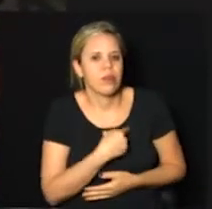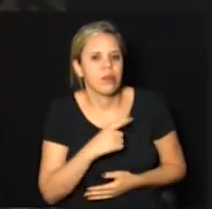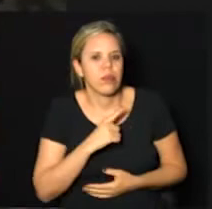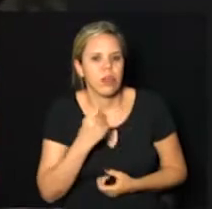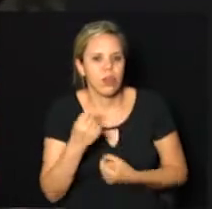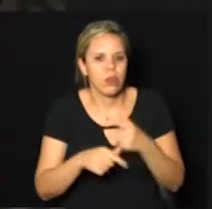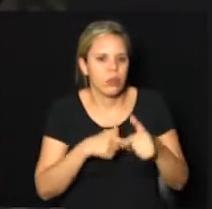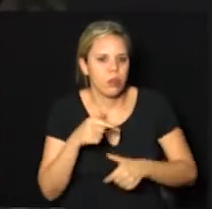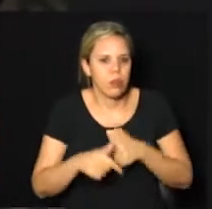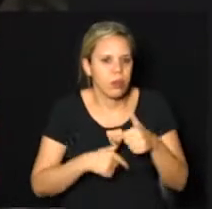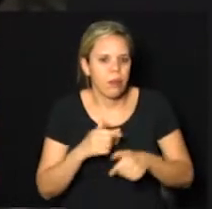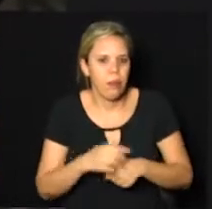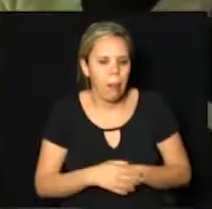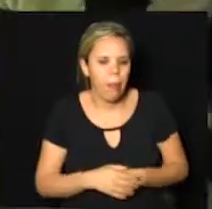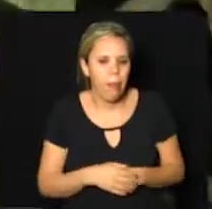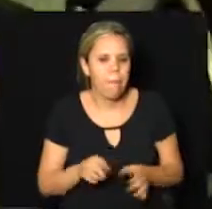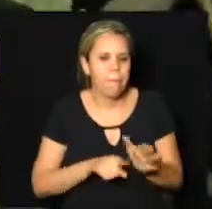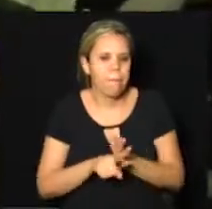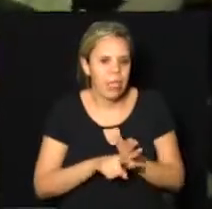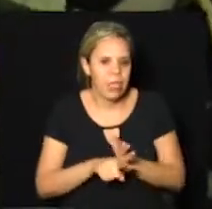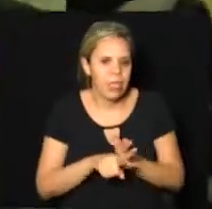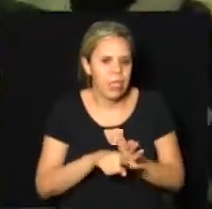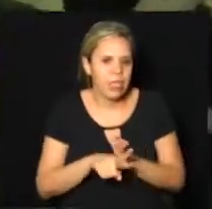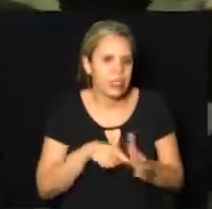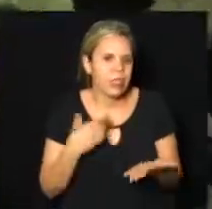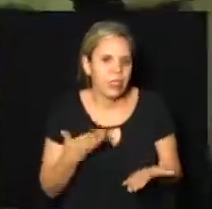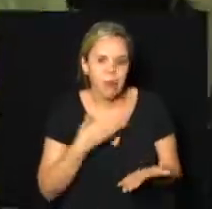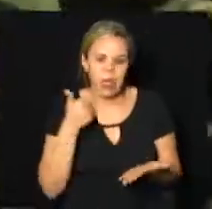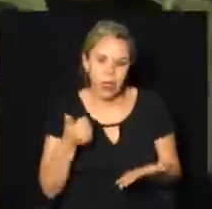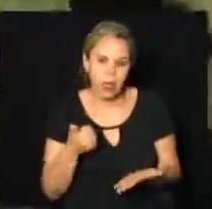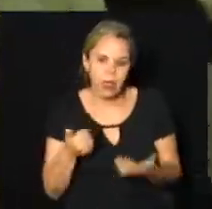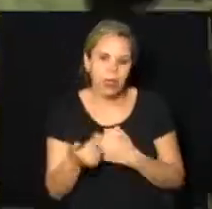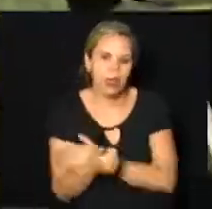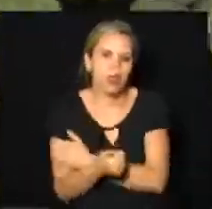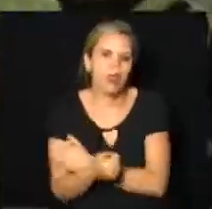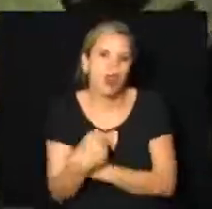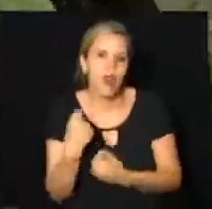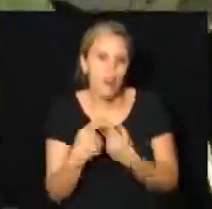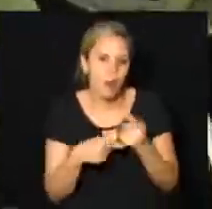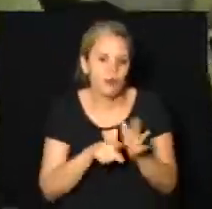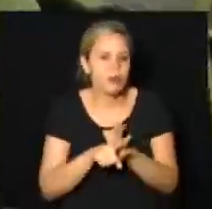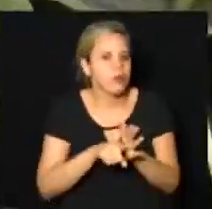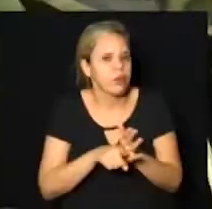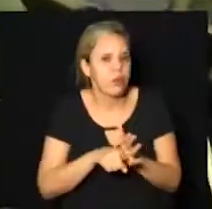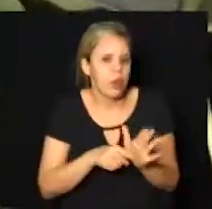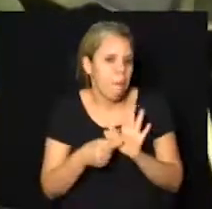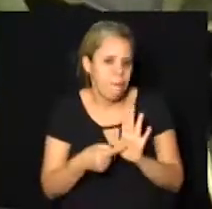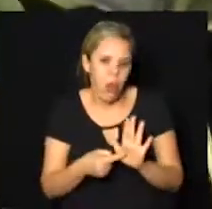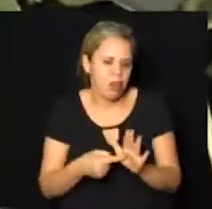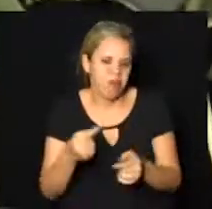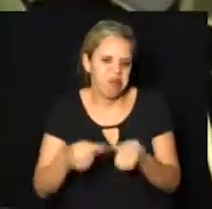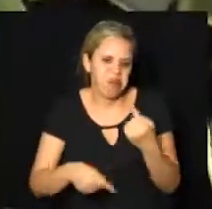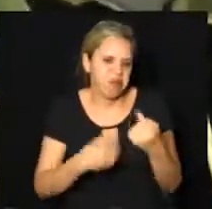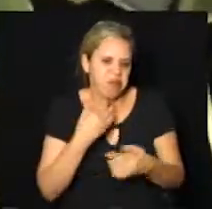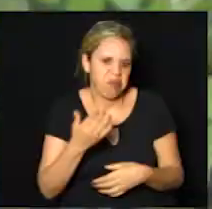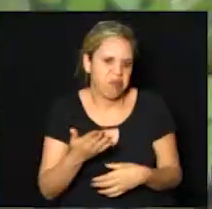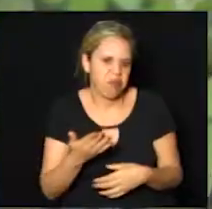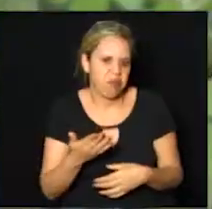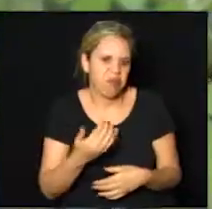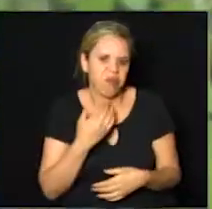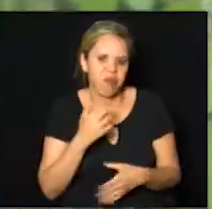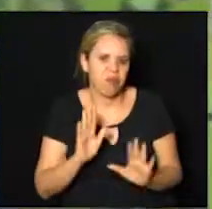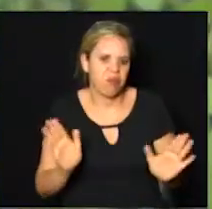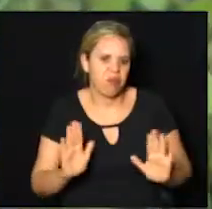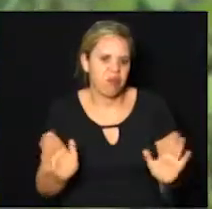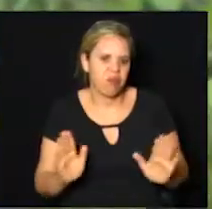alguns trabalhos, algumas pesquisas que mostram que melhora um pouco e tem algumas pesquisas que mostram que não melhora. E não adianta